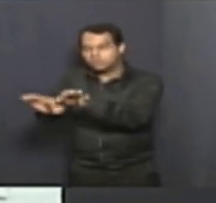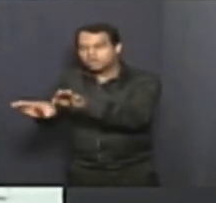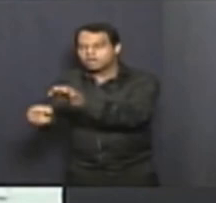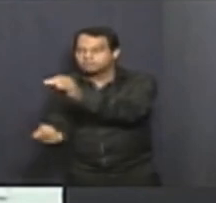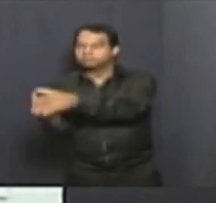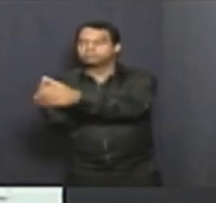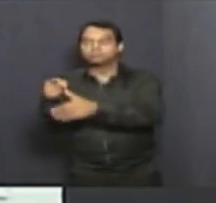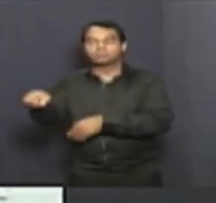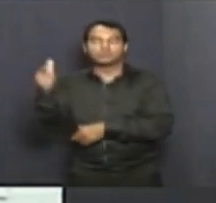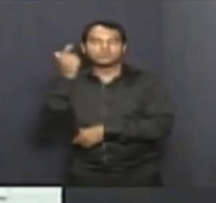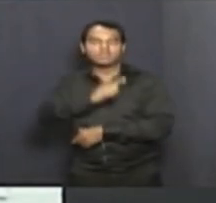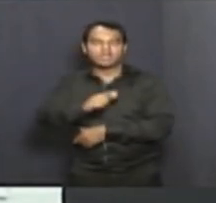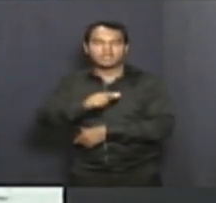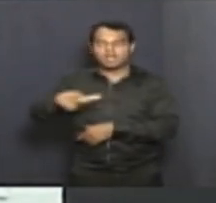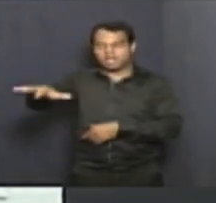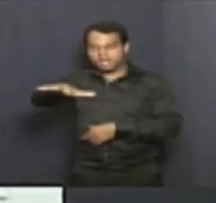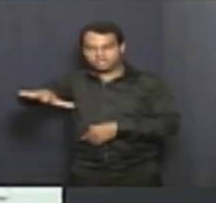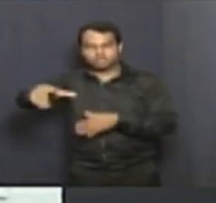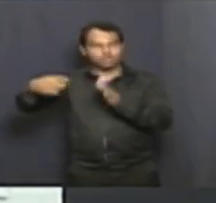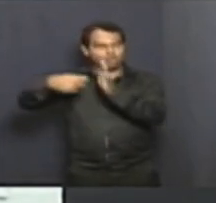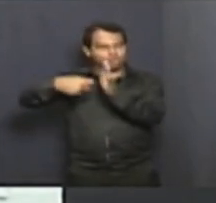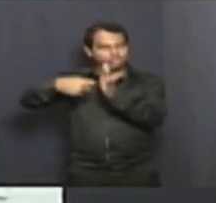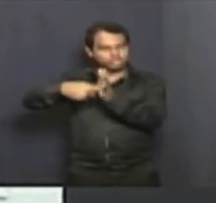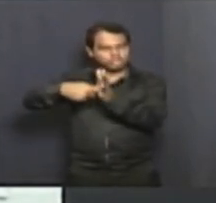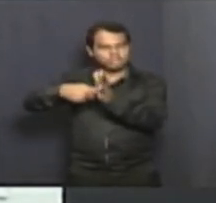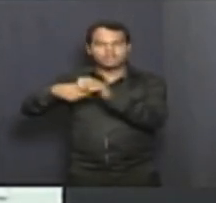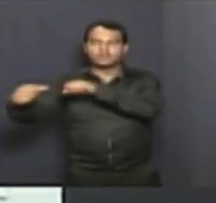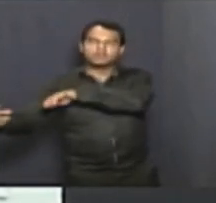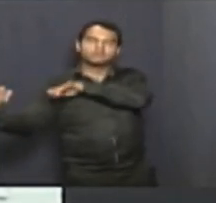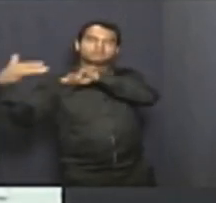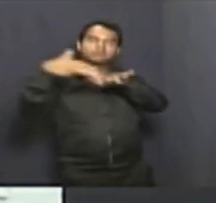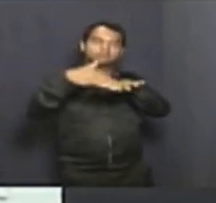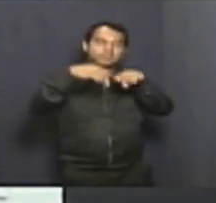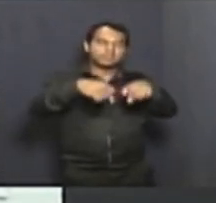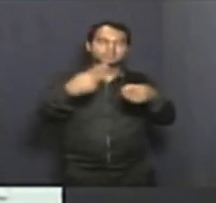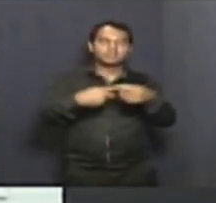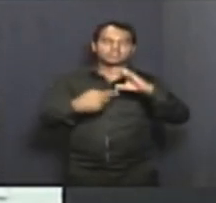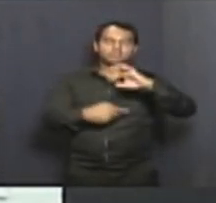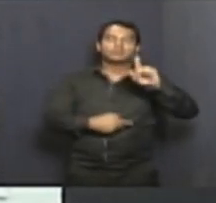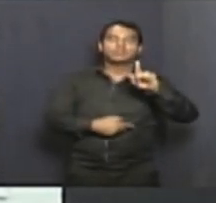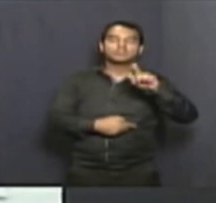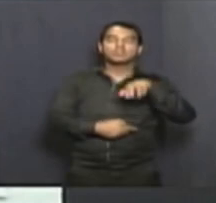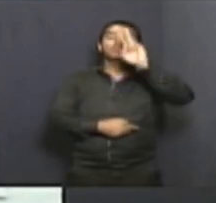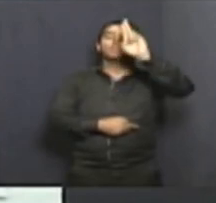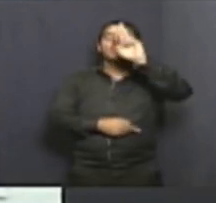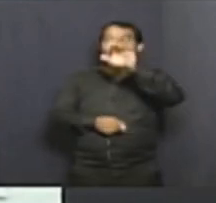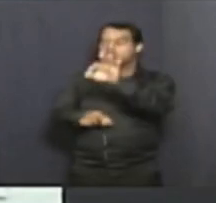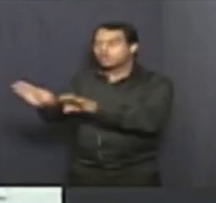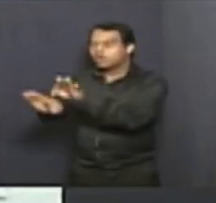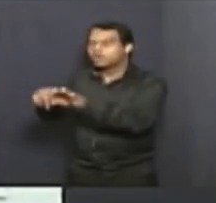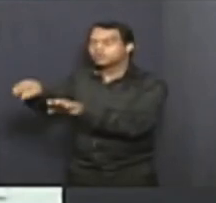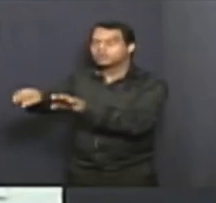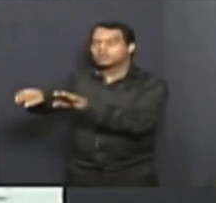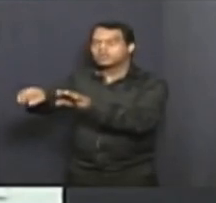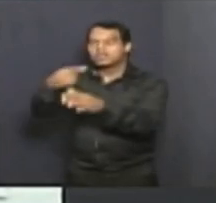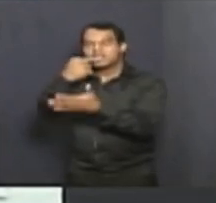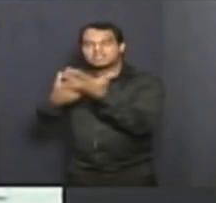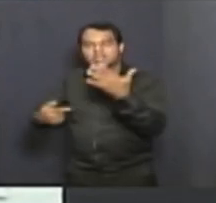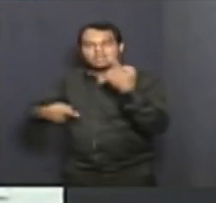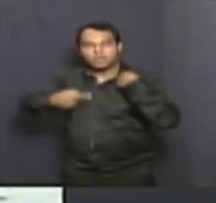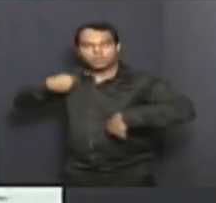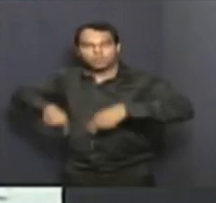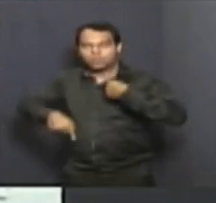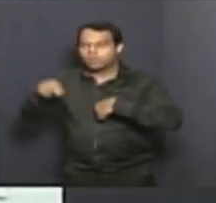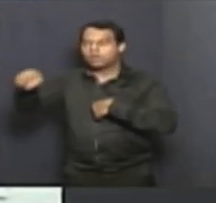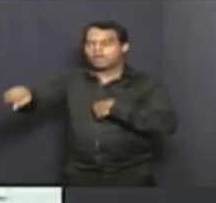lá da região norte em coxim tudo vinha para campo grande e quem colocou hemodiálise lá o nosso governo se a